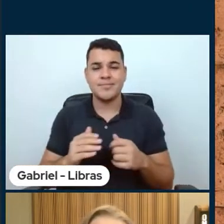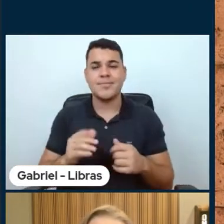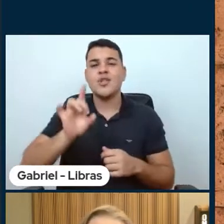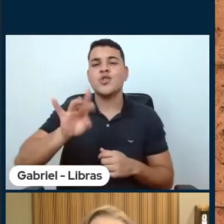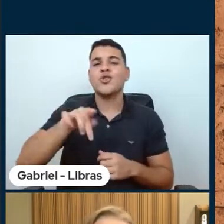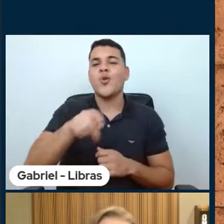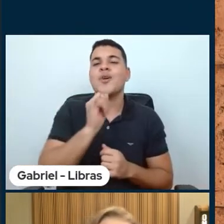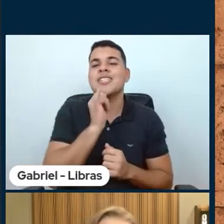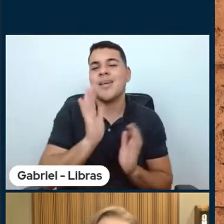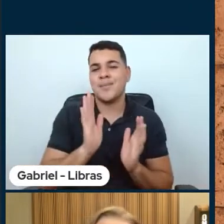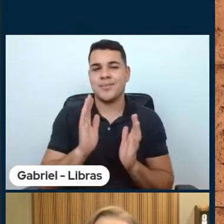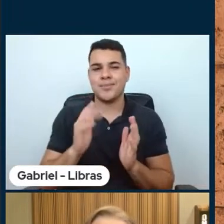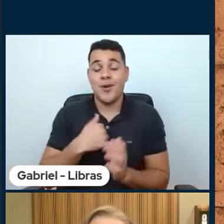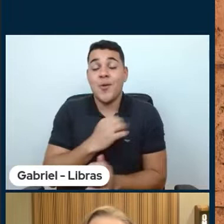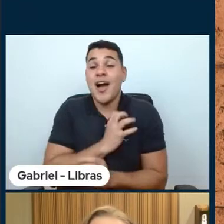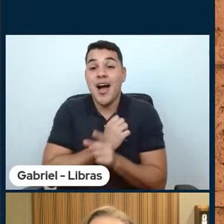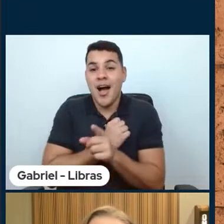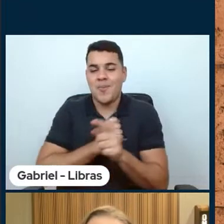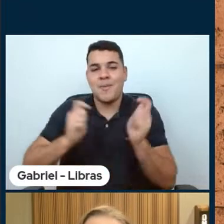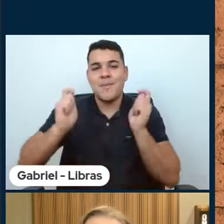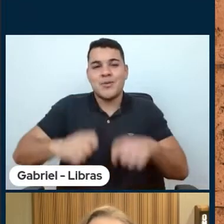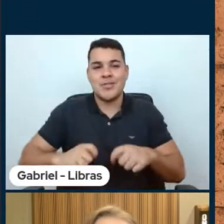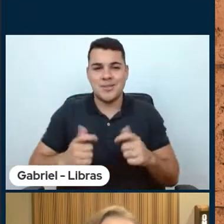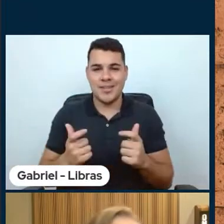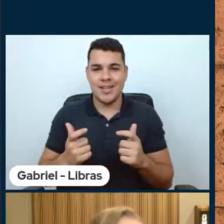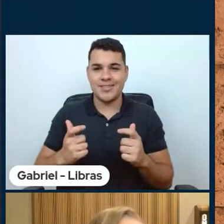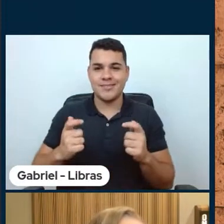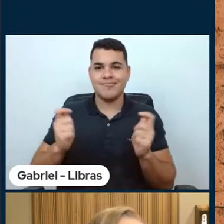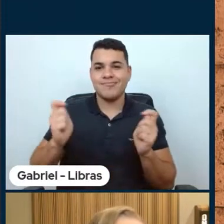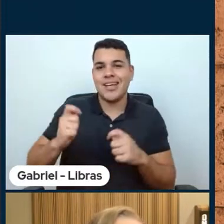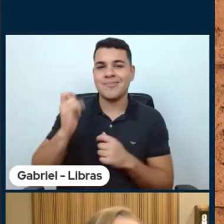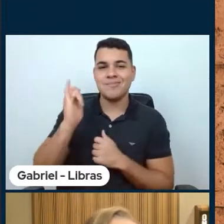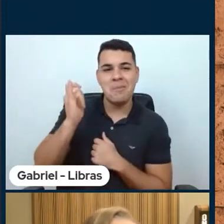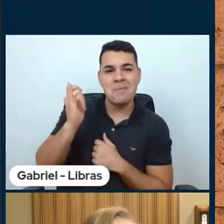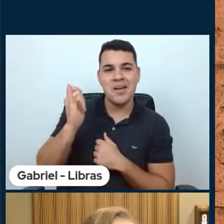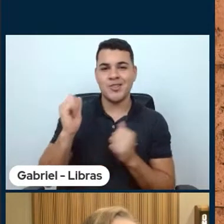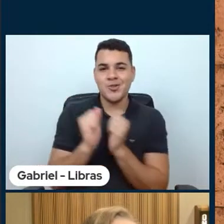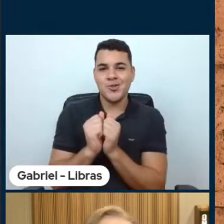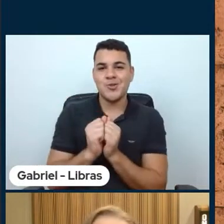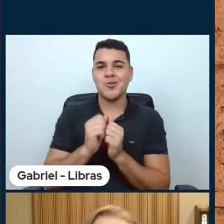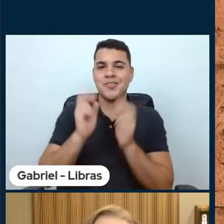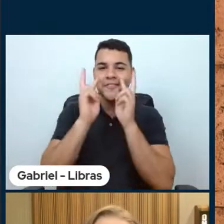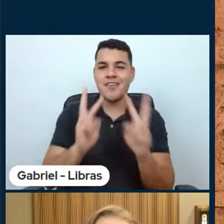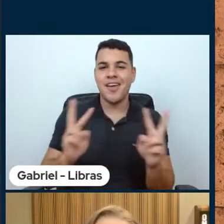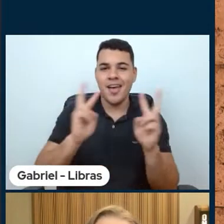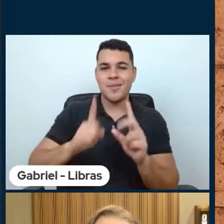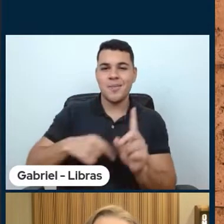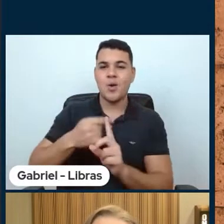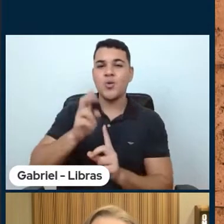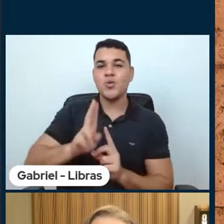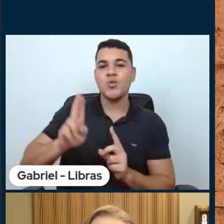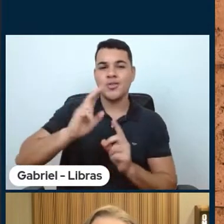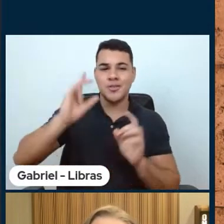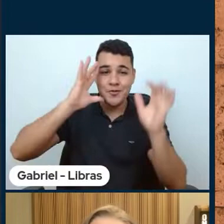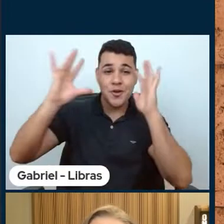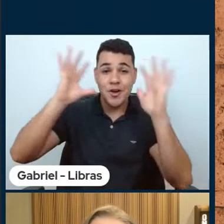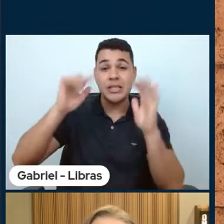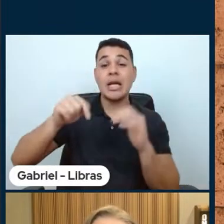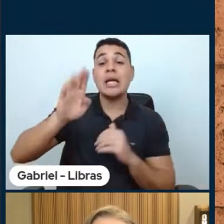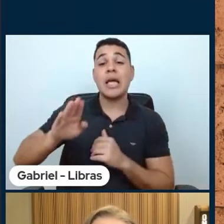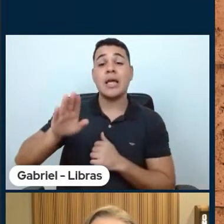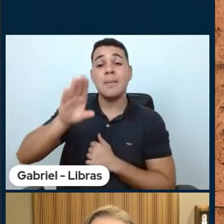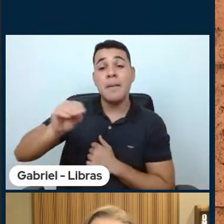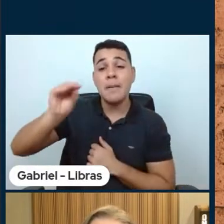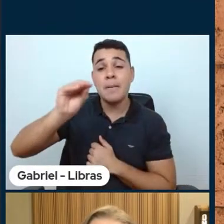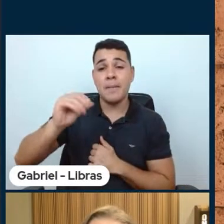pelas possibilidades narrativas do VR do uso da voz e do áudio quem narrou essa experiência fui eu e o Jason